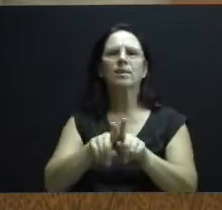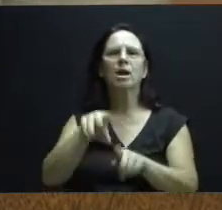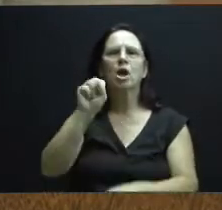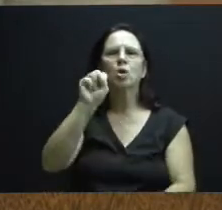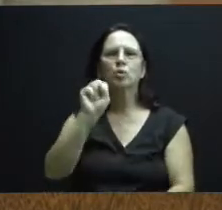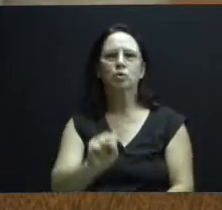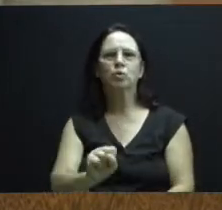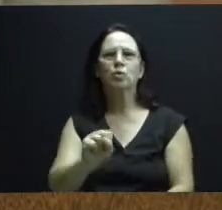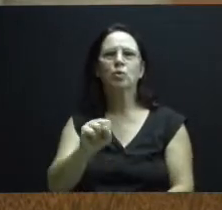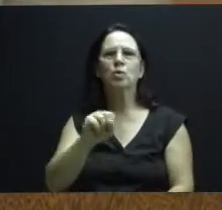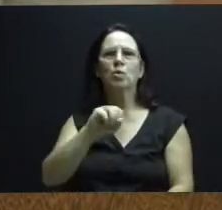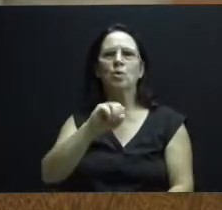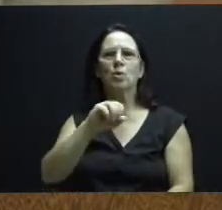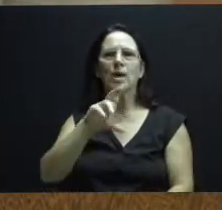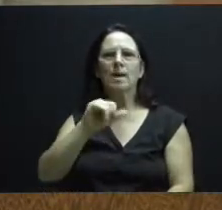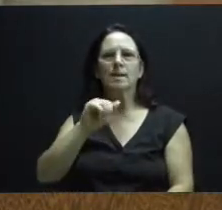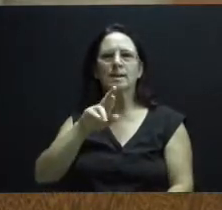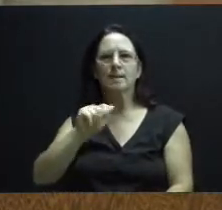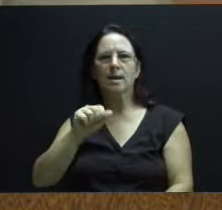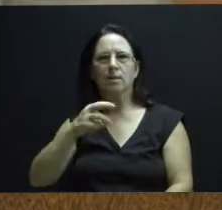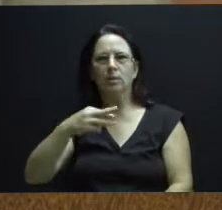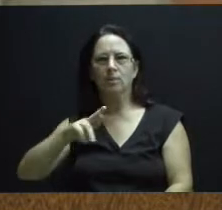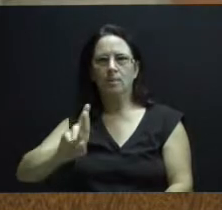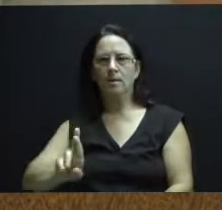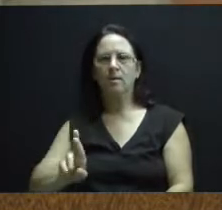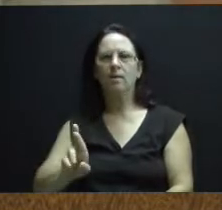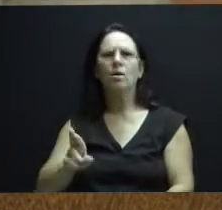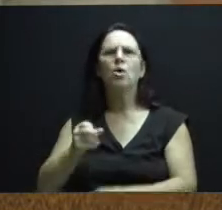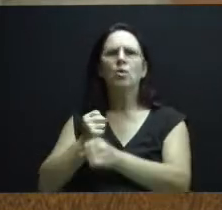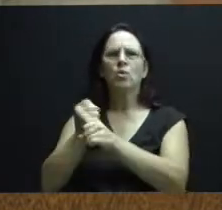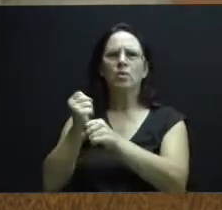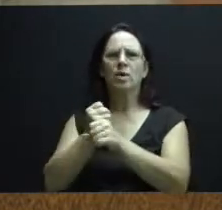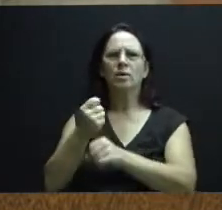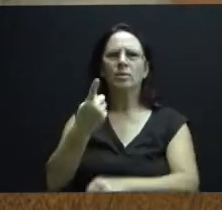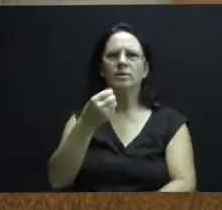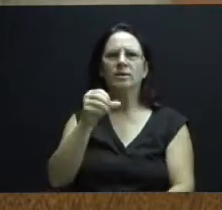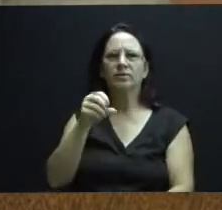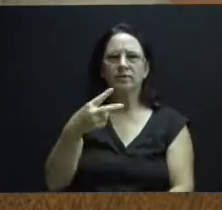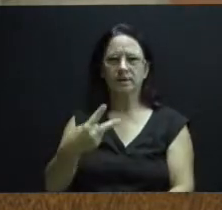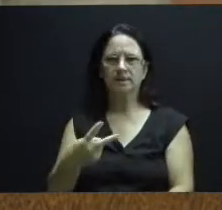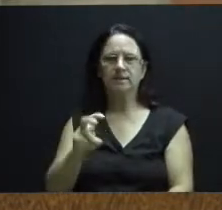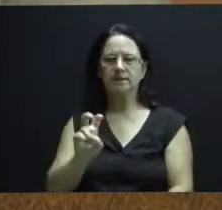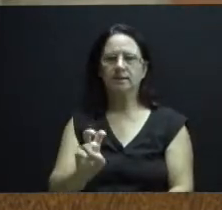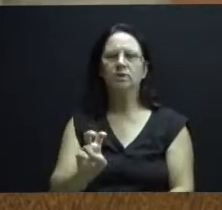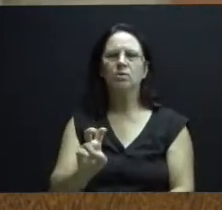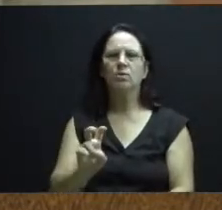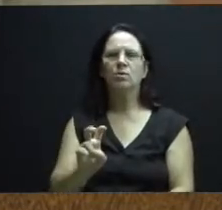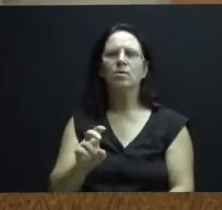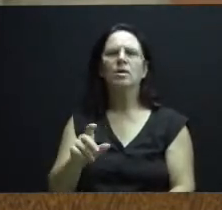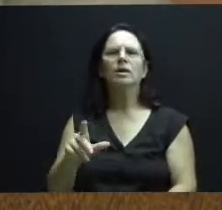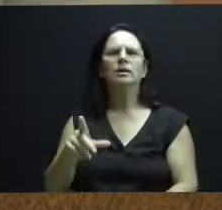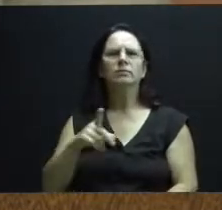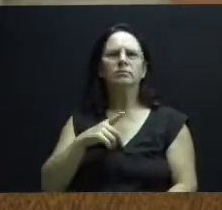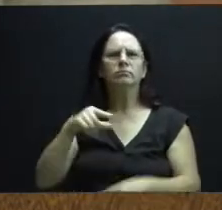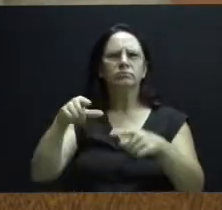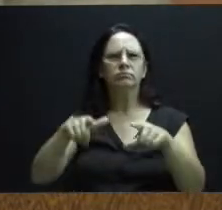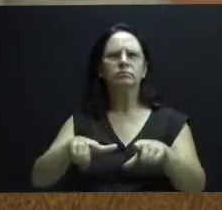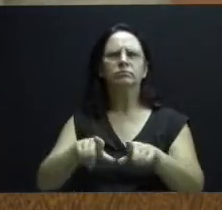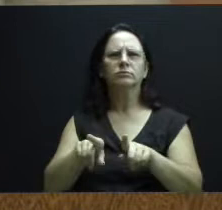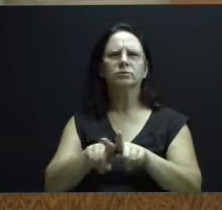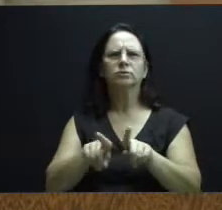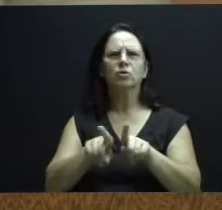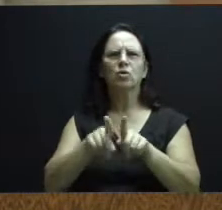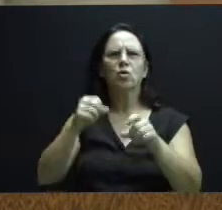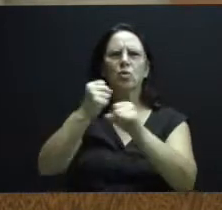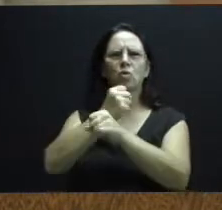mar em 1925 a light iniciou a construção do